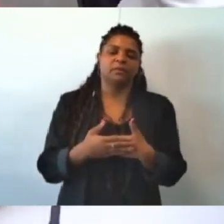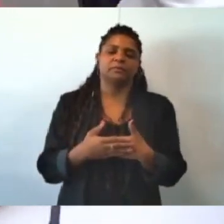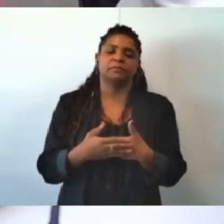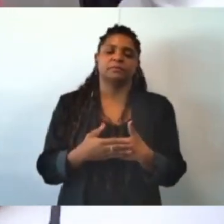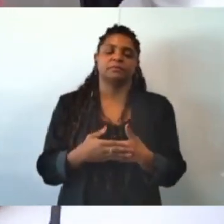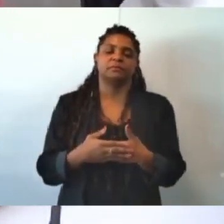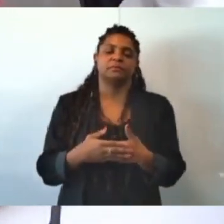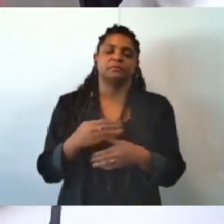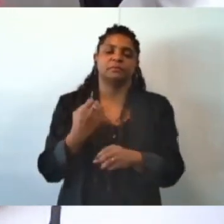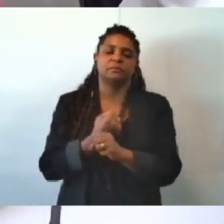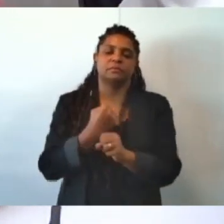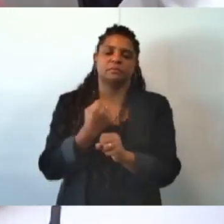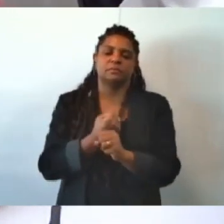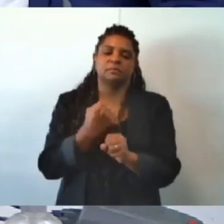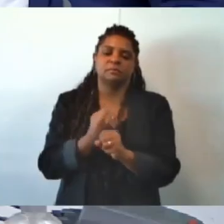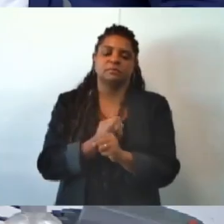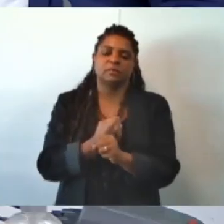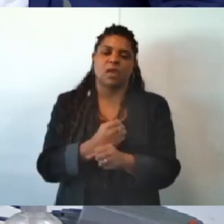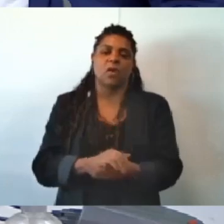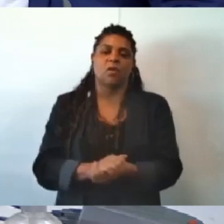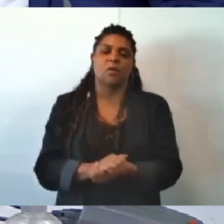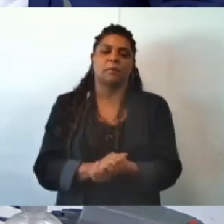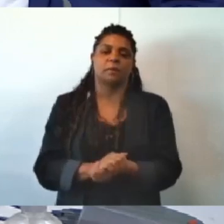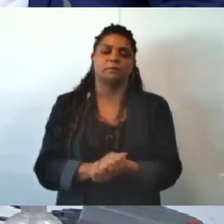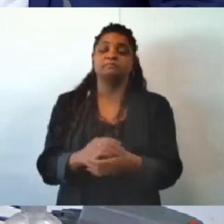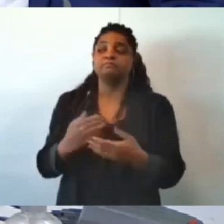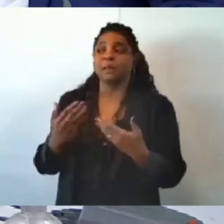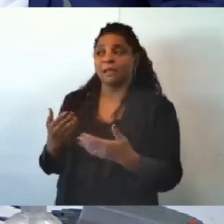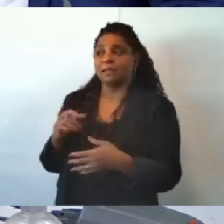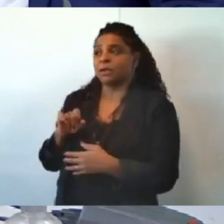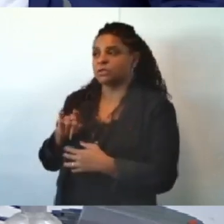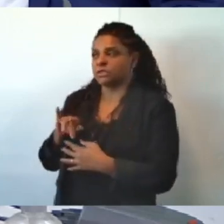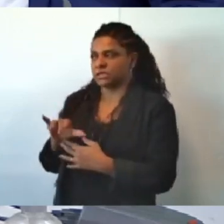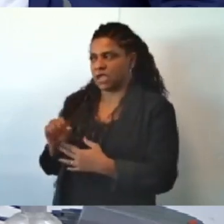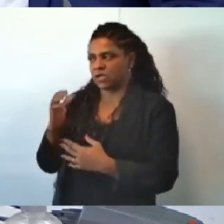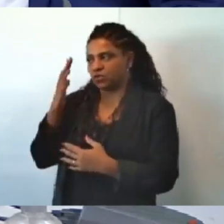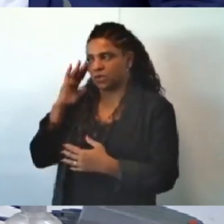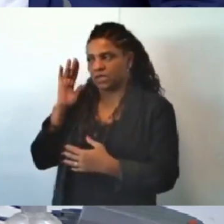Ô Sérgio, eu entendo que uma mudança dessa natureza,